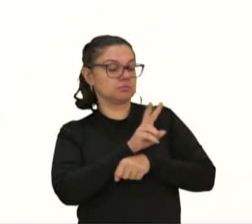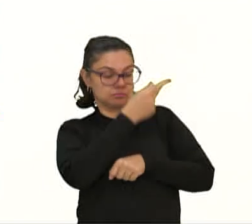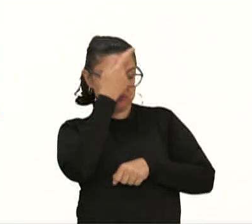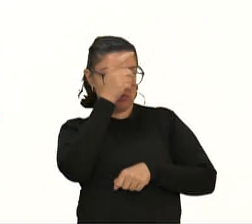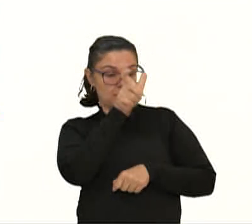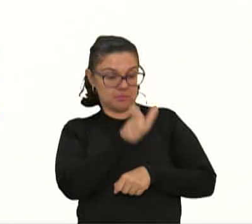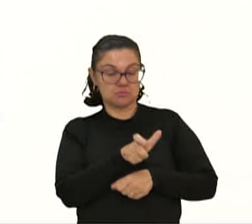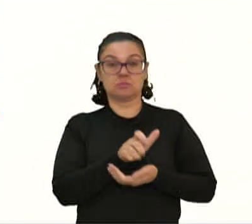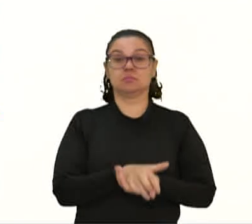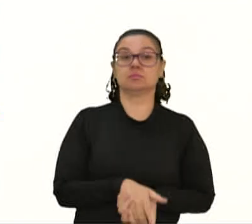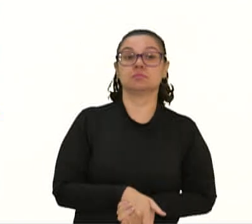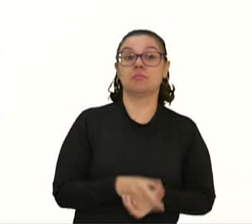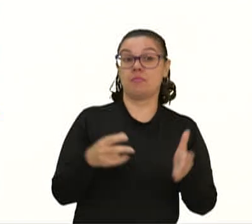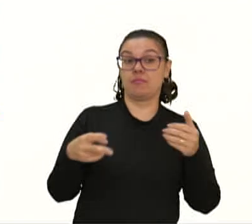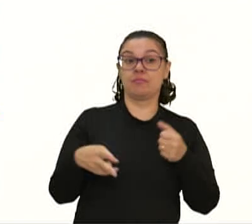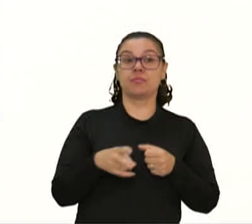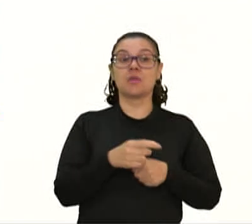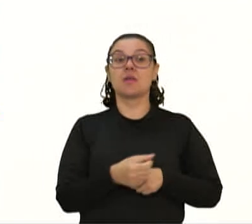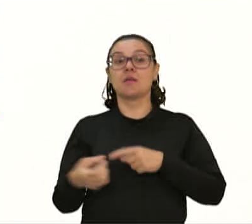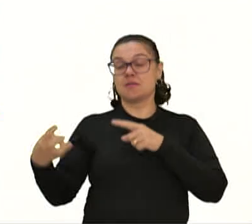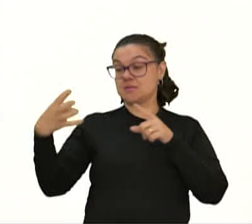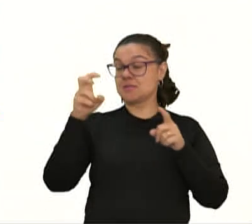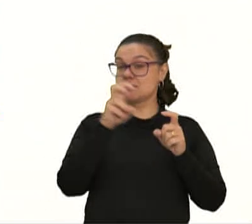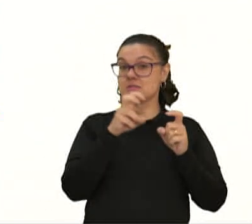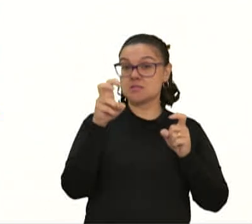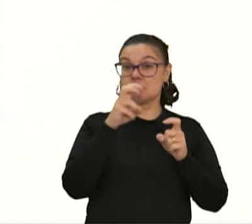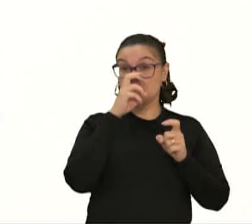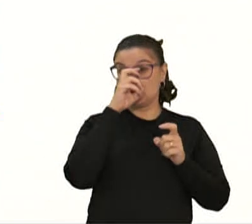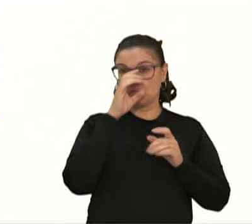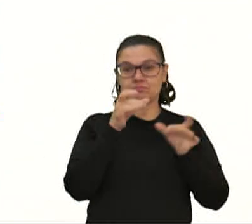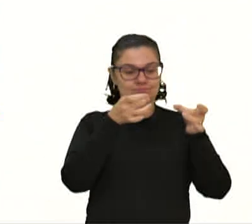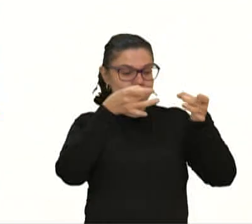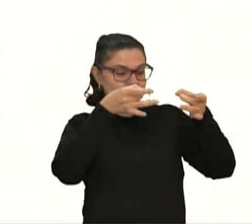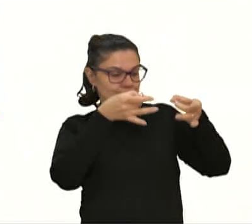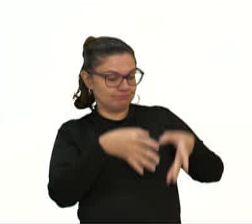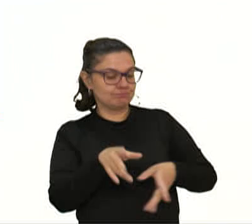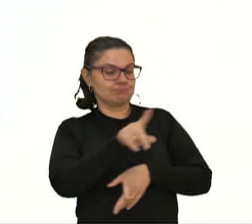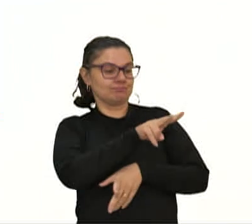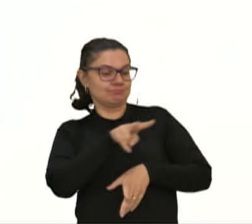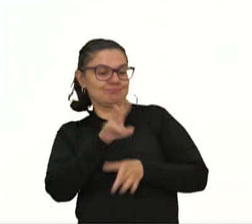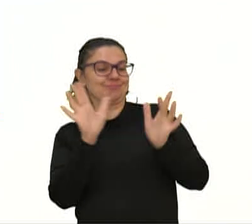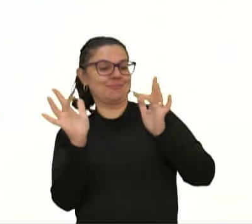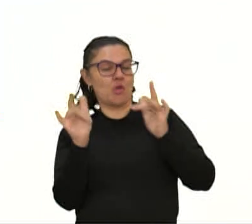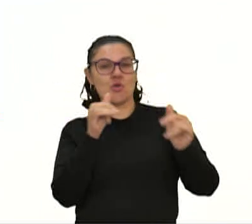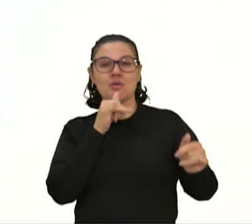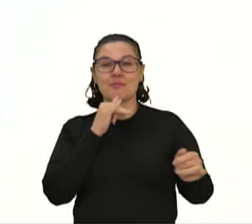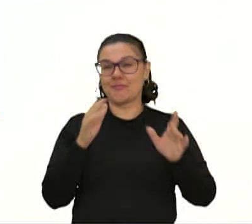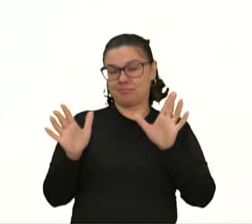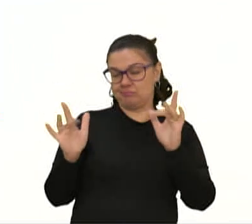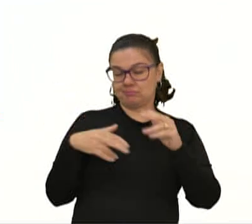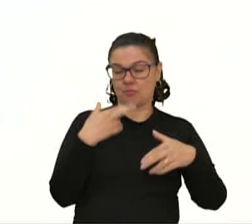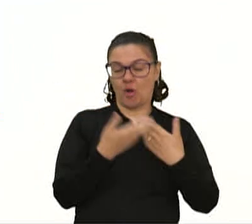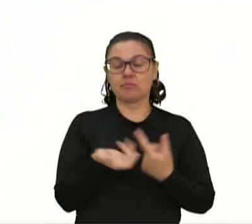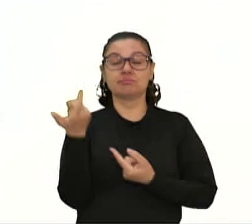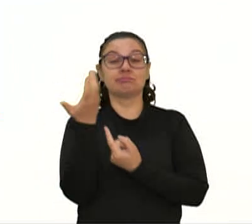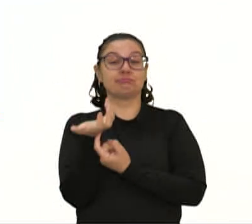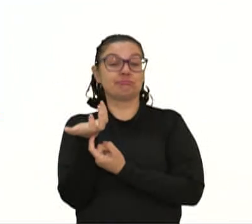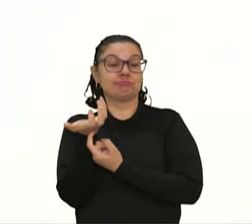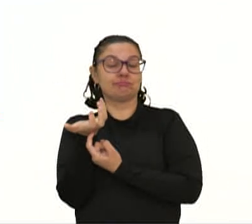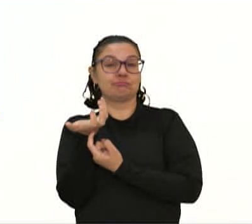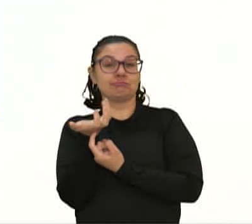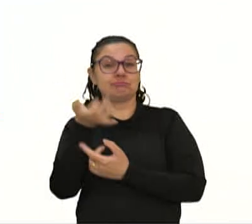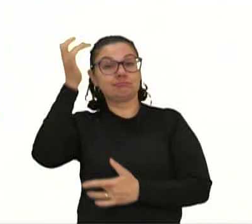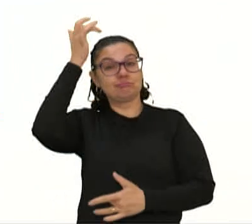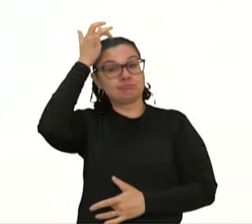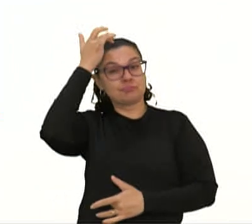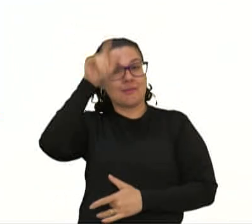do verbo. E finalmente 5, ficar sobrando entre casais, ficar de vela, por assim dizer, né? É uma